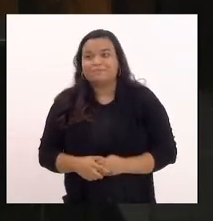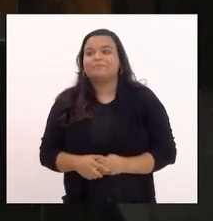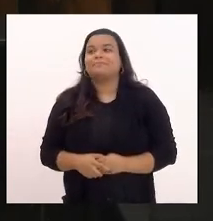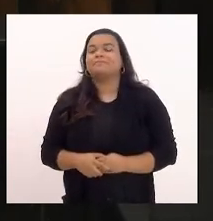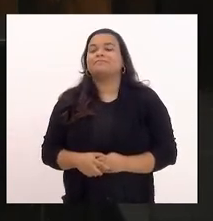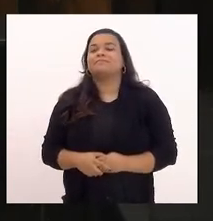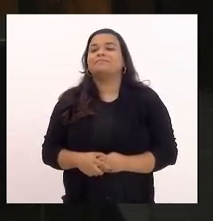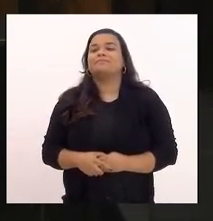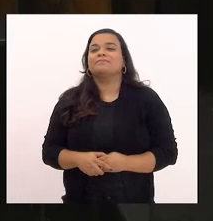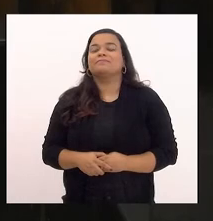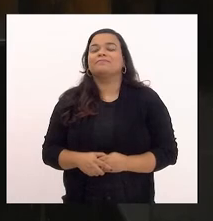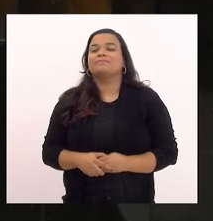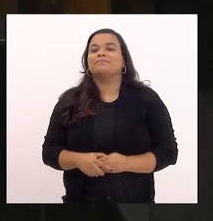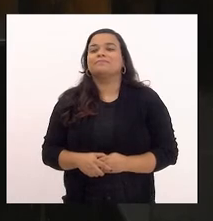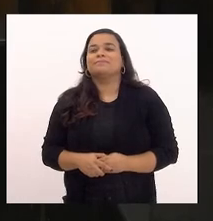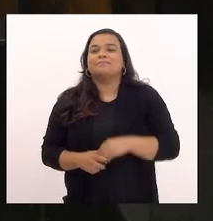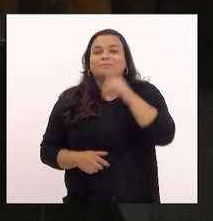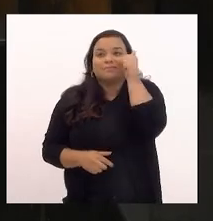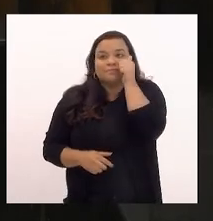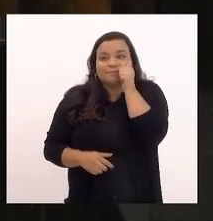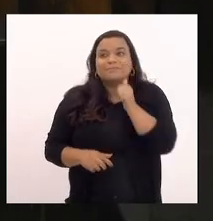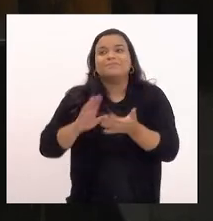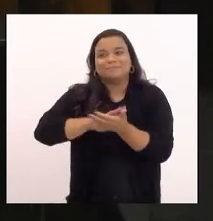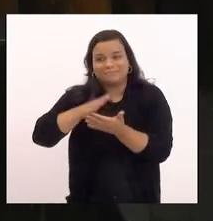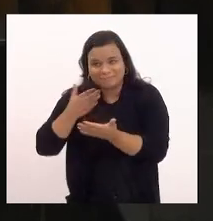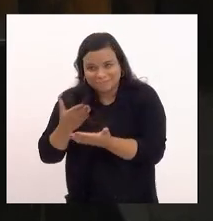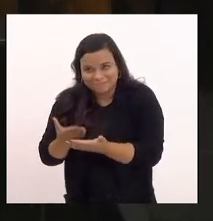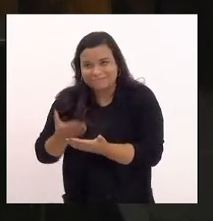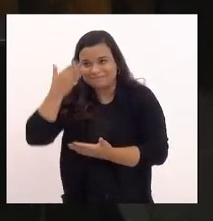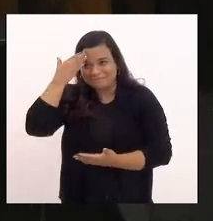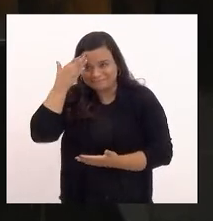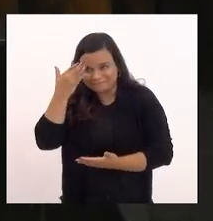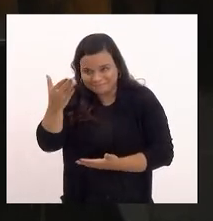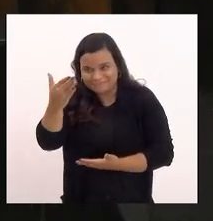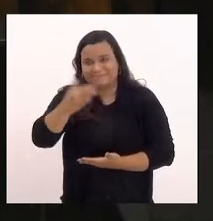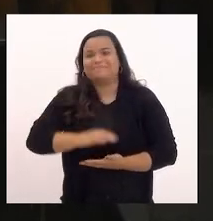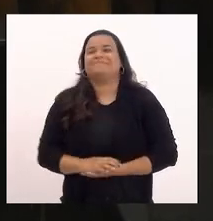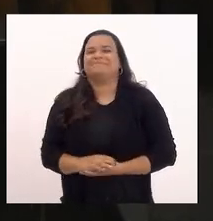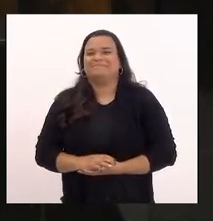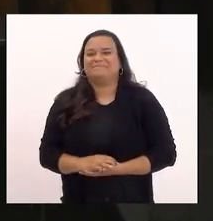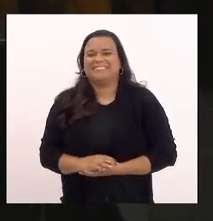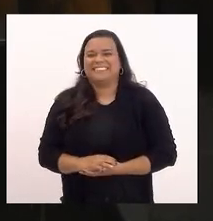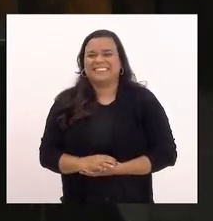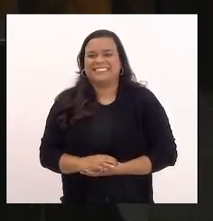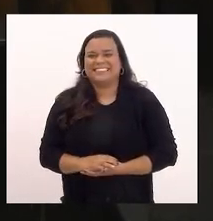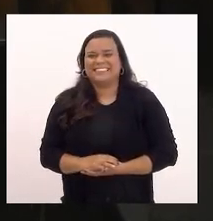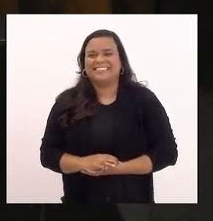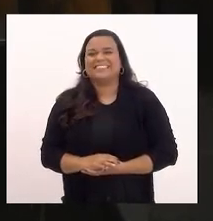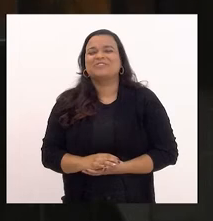senhora intérprete da linguagem de libras